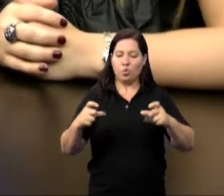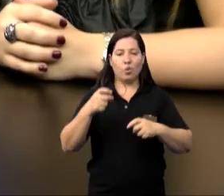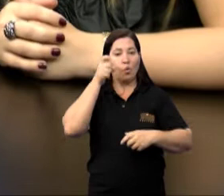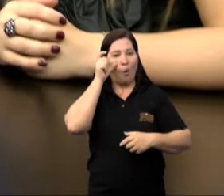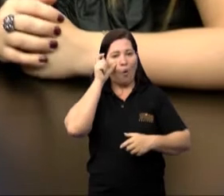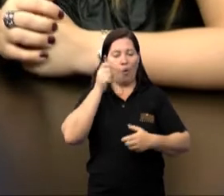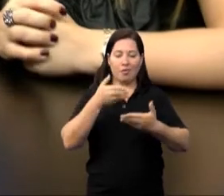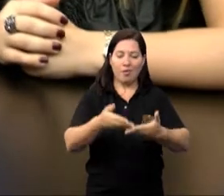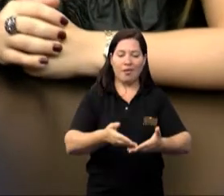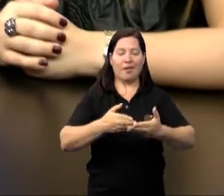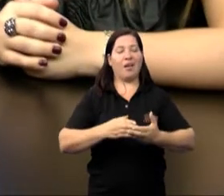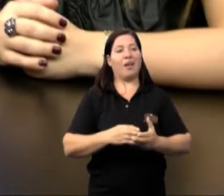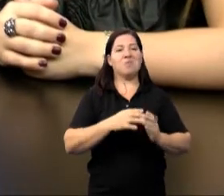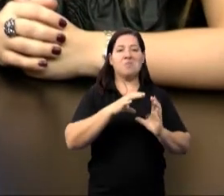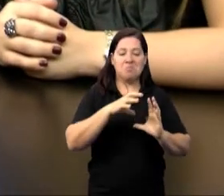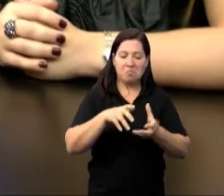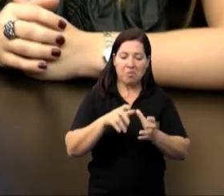a experiência, né, tátil, às vezes. Isso. Até